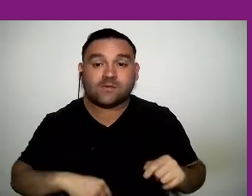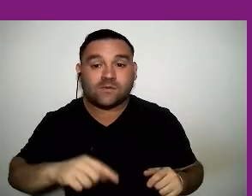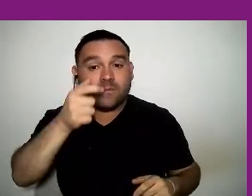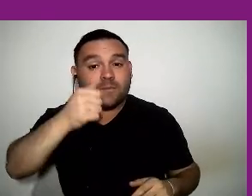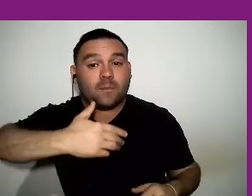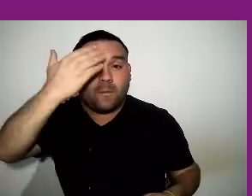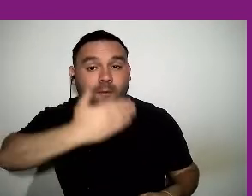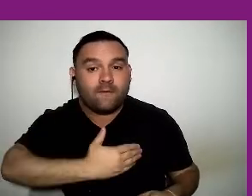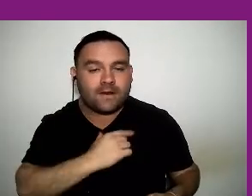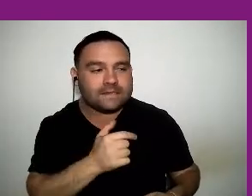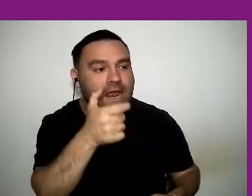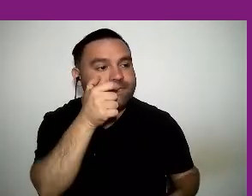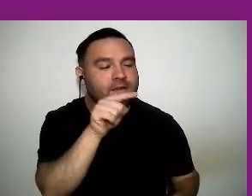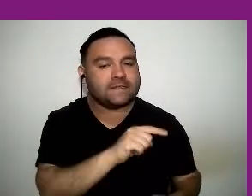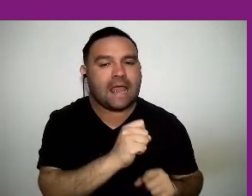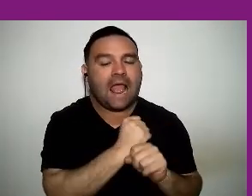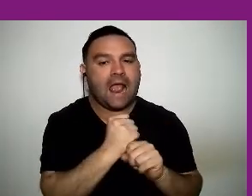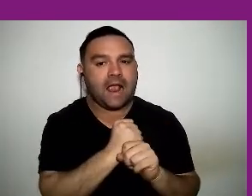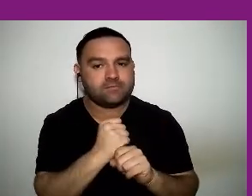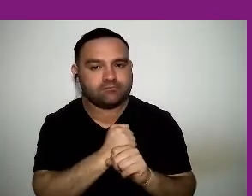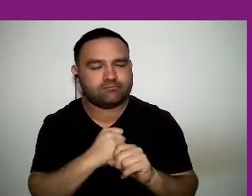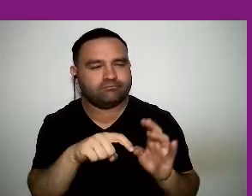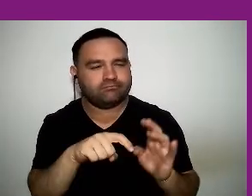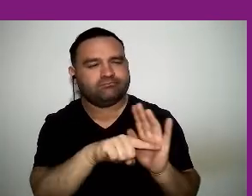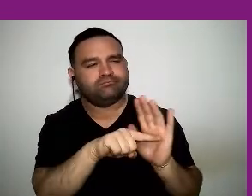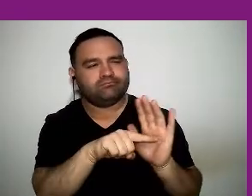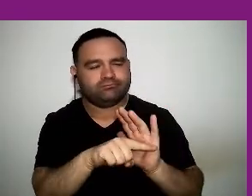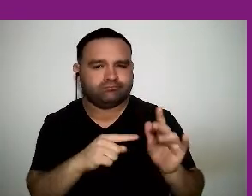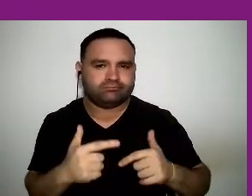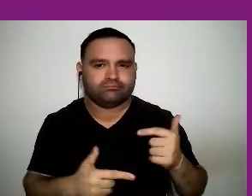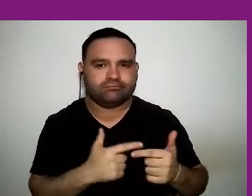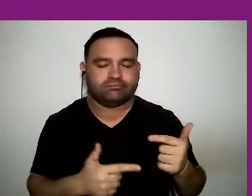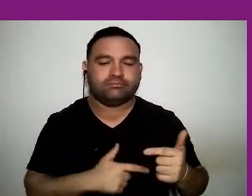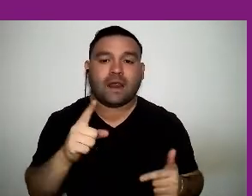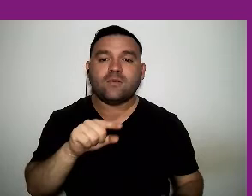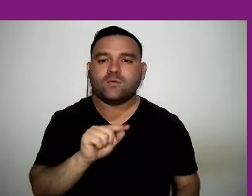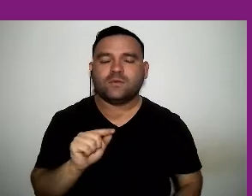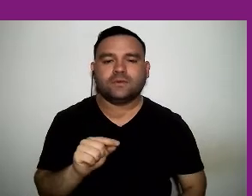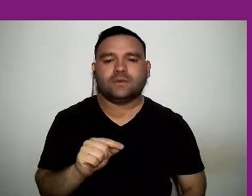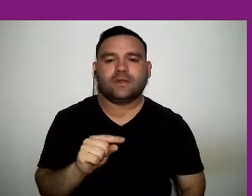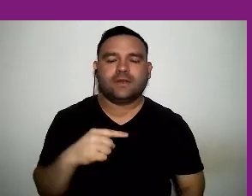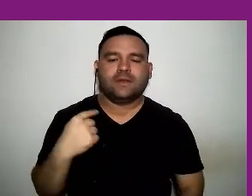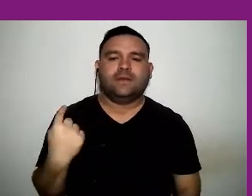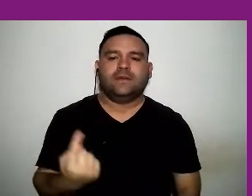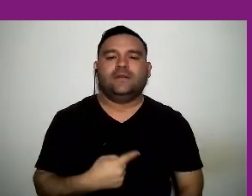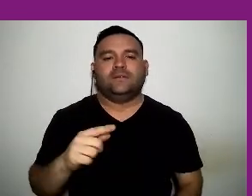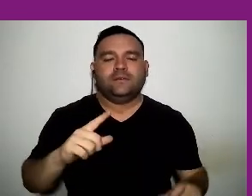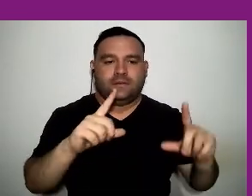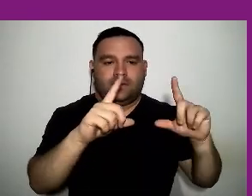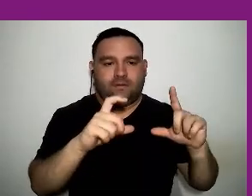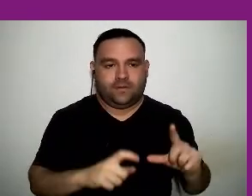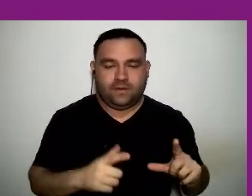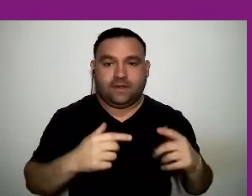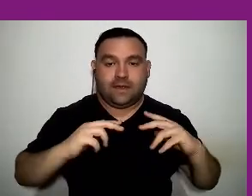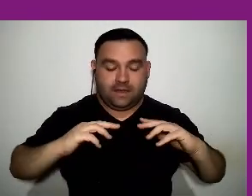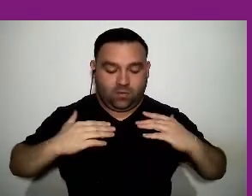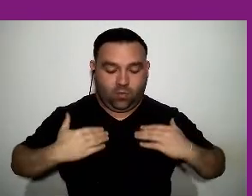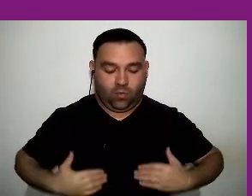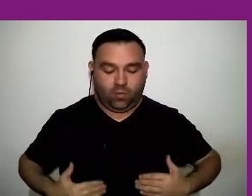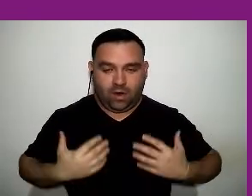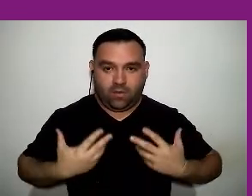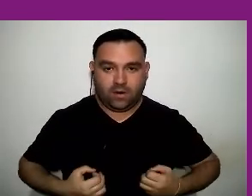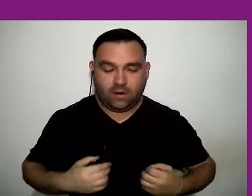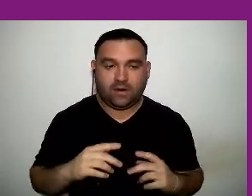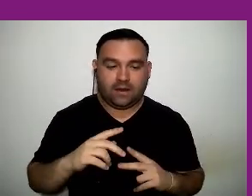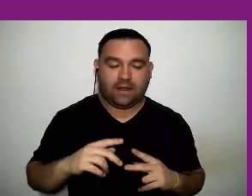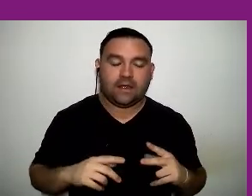né, durante muitos anos fazendo esse trabalho, que foi, a gente fotografou esses pulmões com